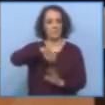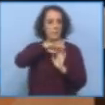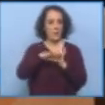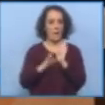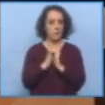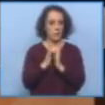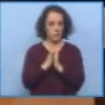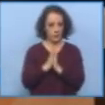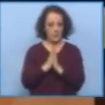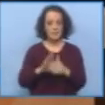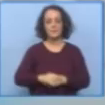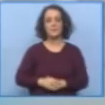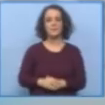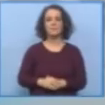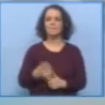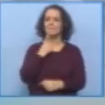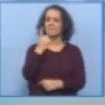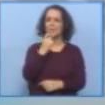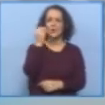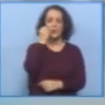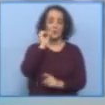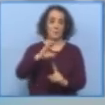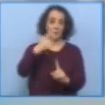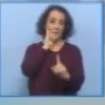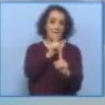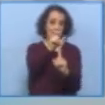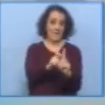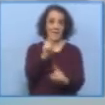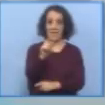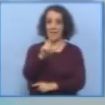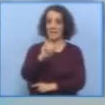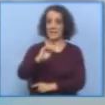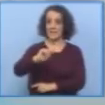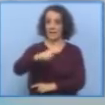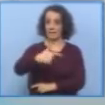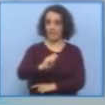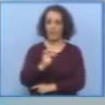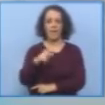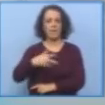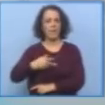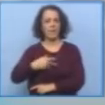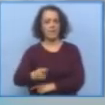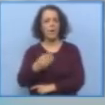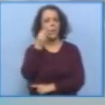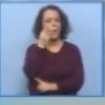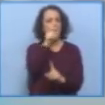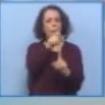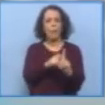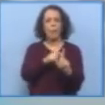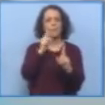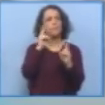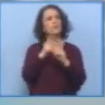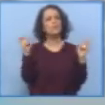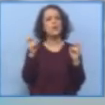Eclésia. Como é que foi? Comece por si, Elisete Andrade, que um dia descobriu